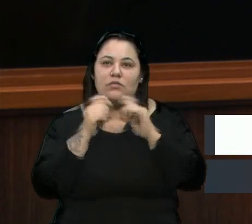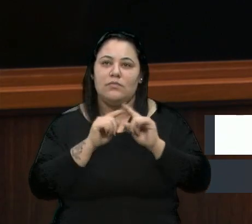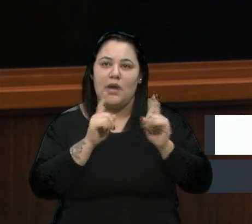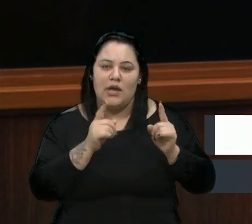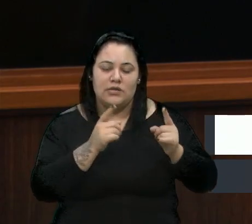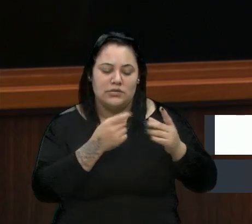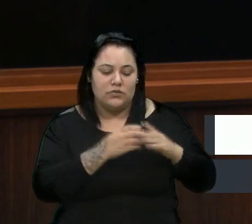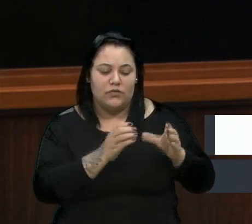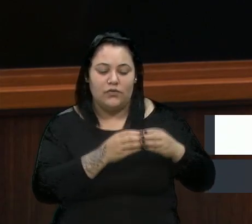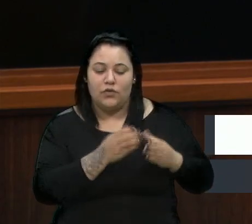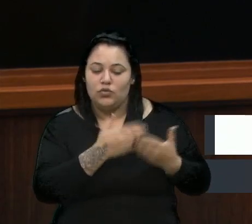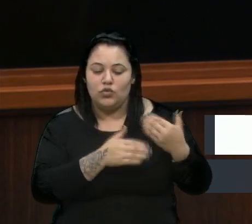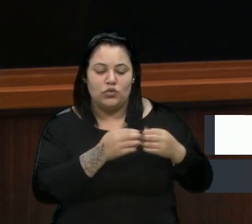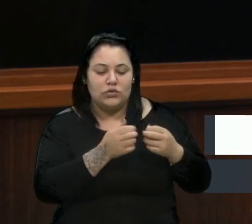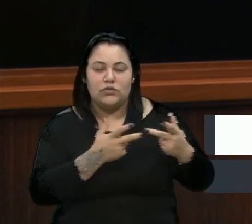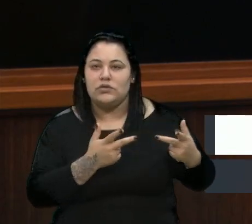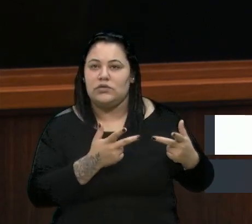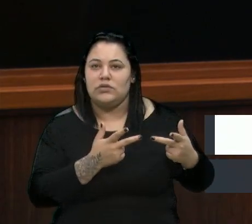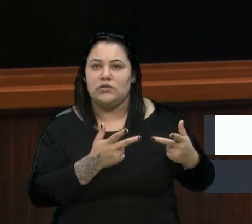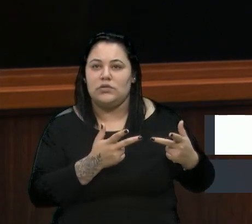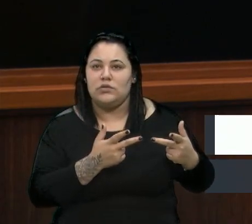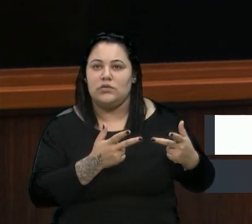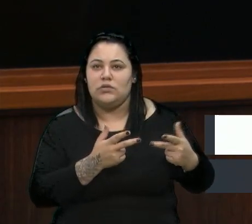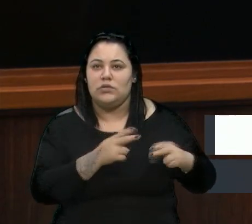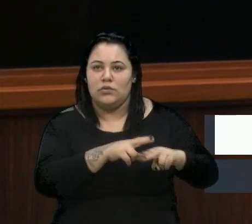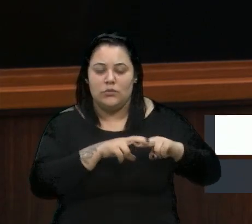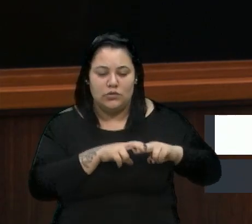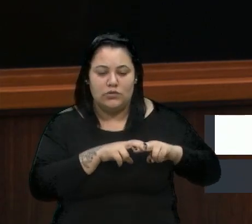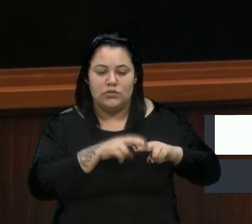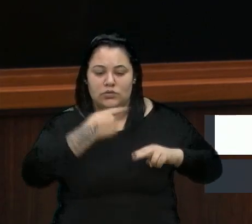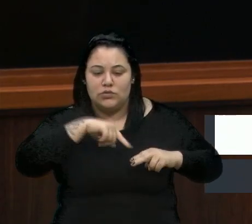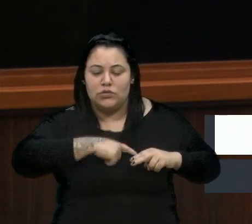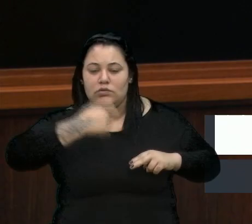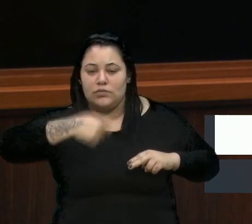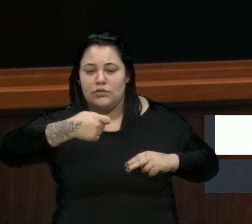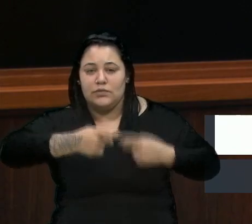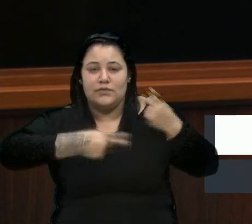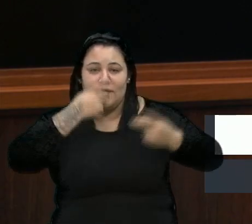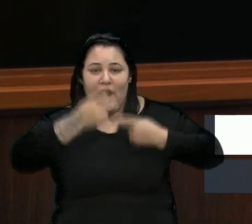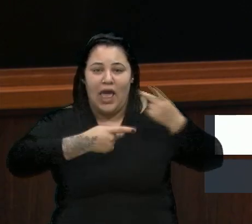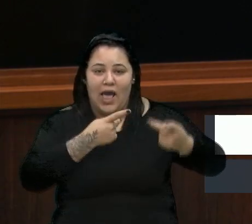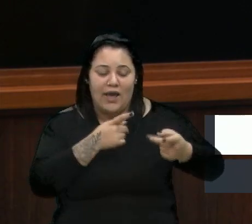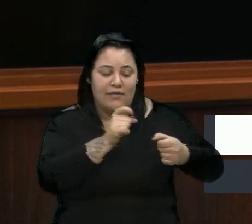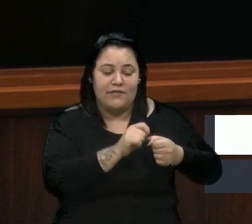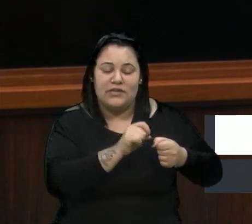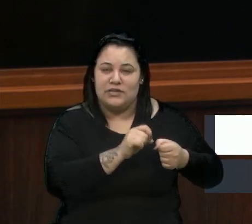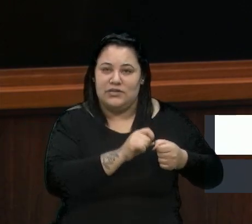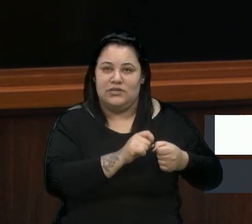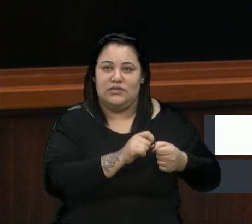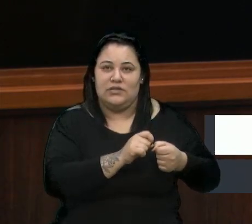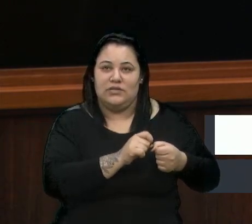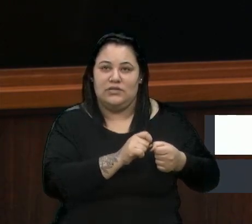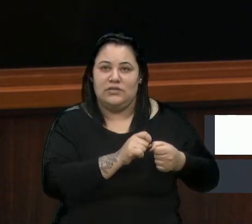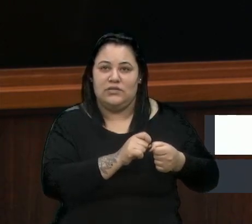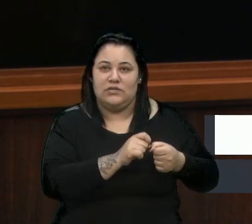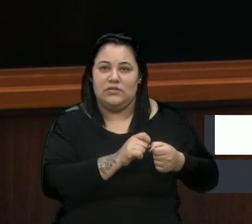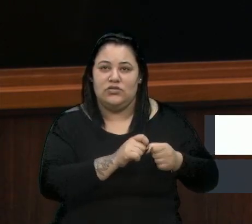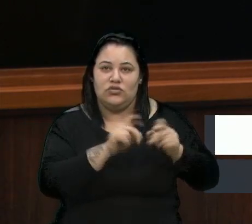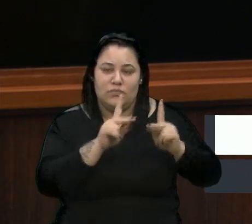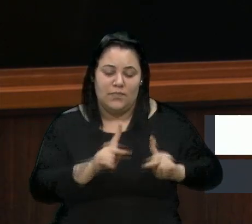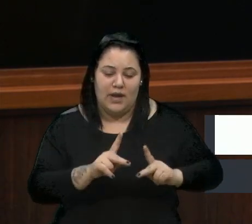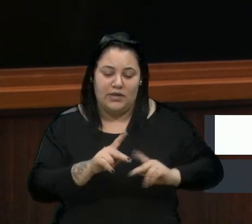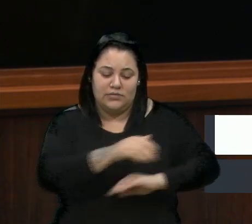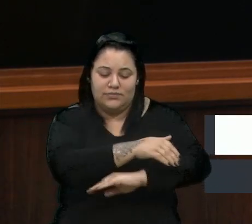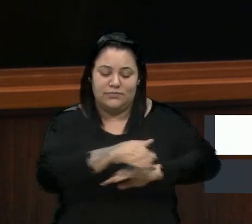isso. Então é isso que nós precisamos falar e fazer quando a gente fala de pessoas em situação de